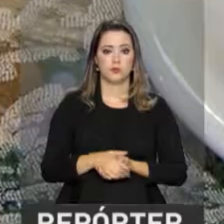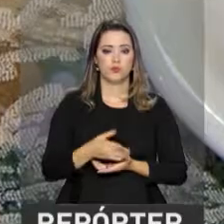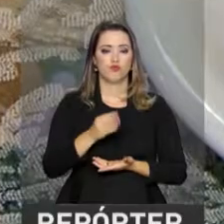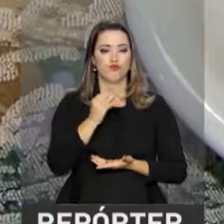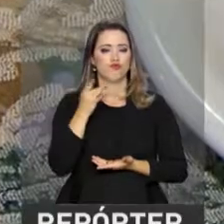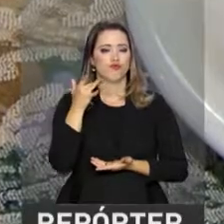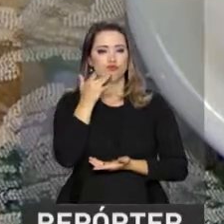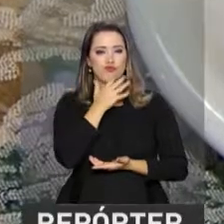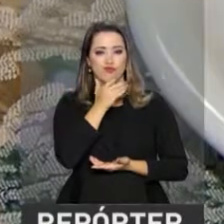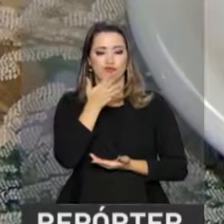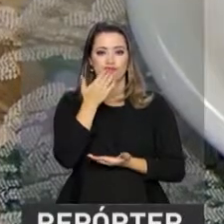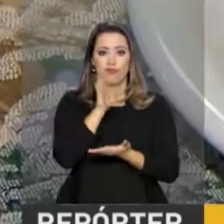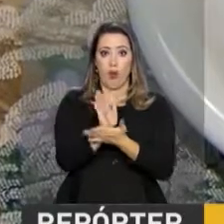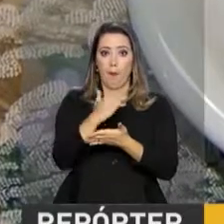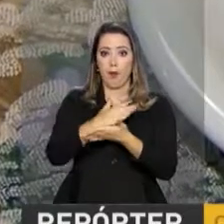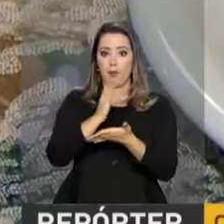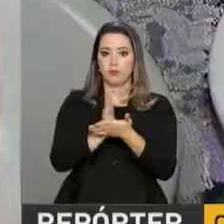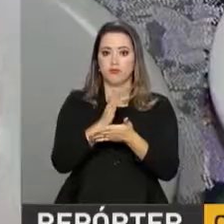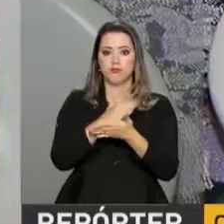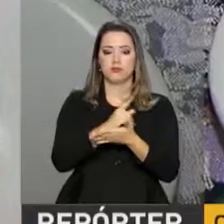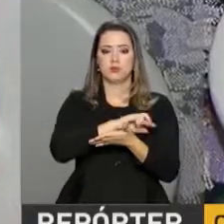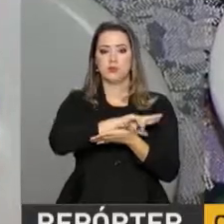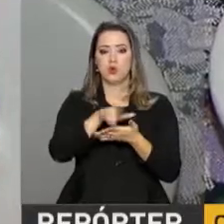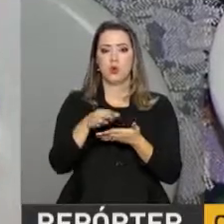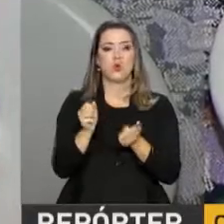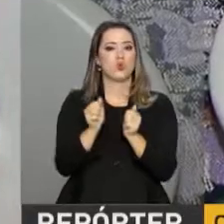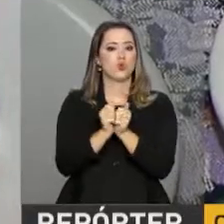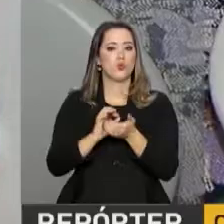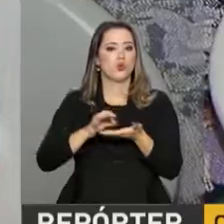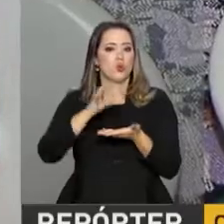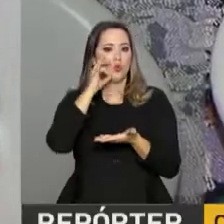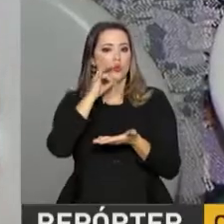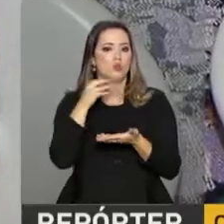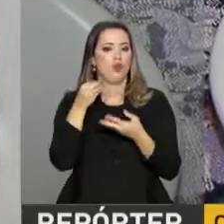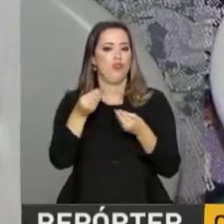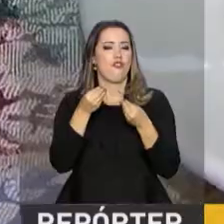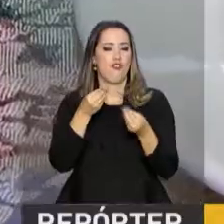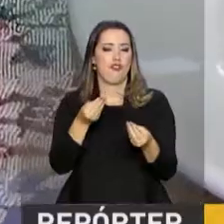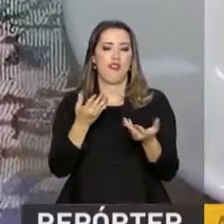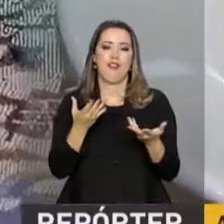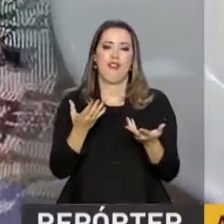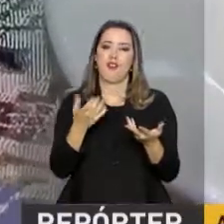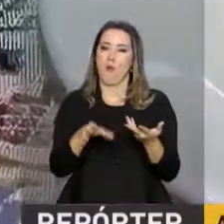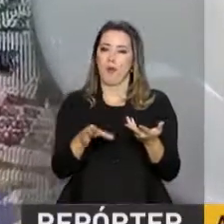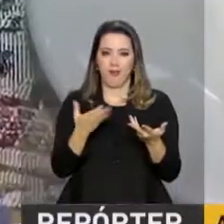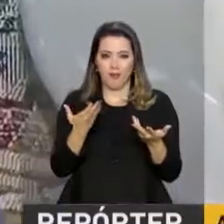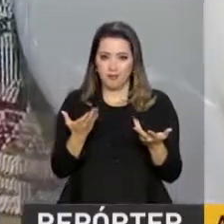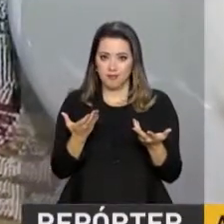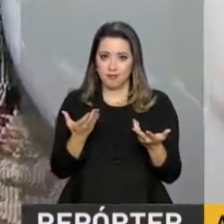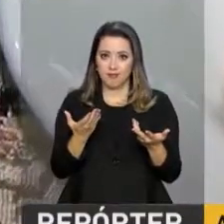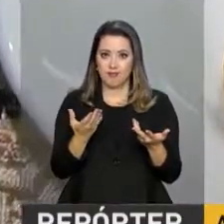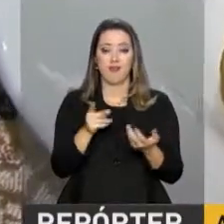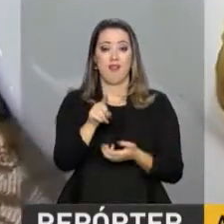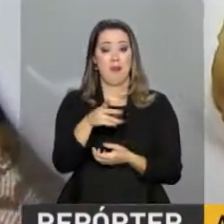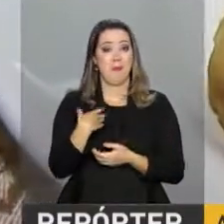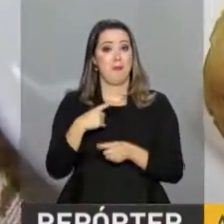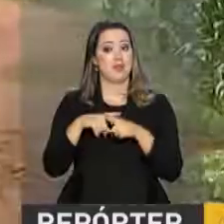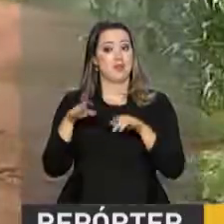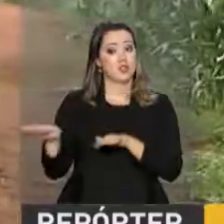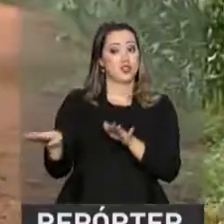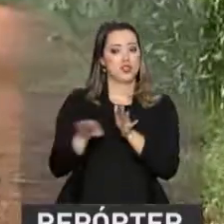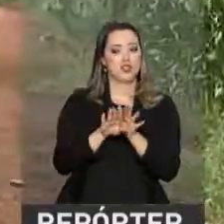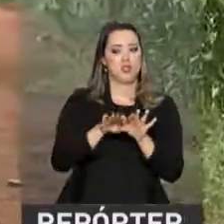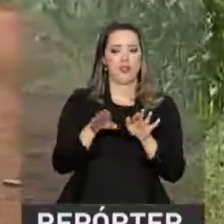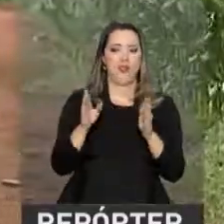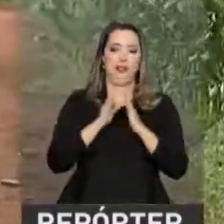Broa, bolo de fubá e bolo de milho. Com um cafezinho, então, como resistir? Mas para que essas delícias cheguem à nossa mesa,